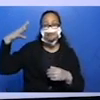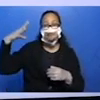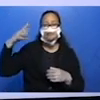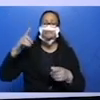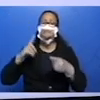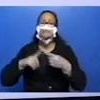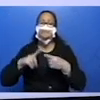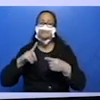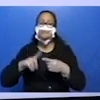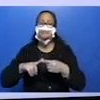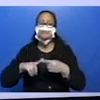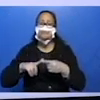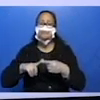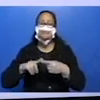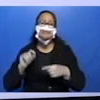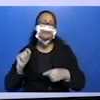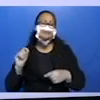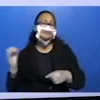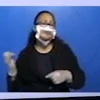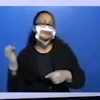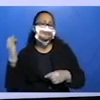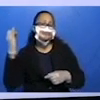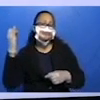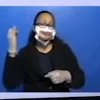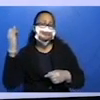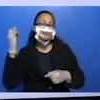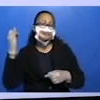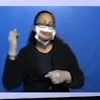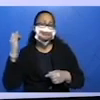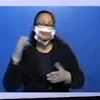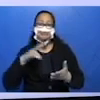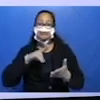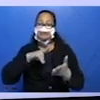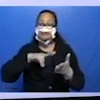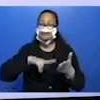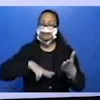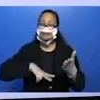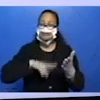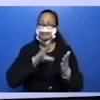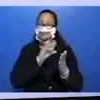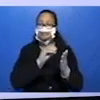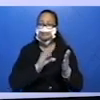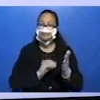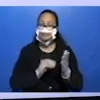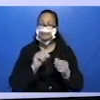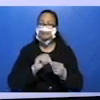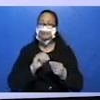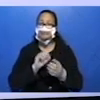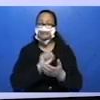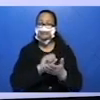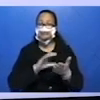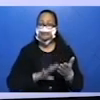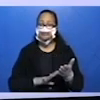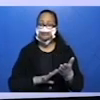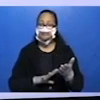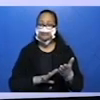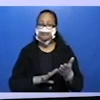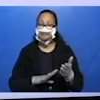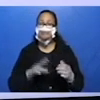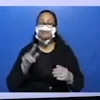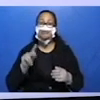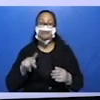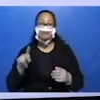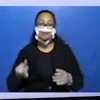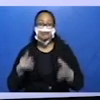por quê. O que é importante? Ler os conteúdos, fazer as atividades. O professor